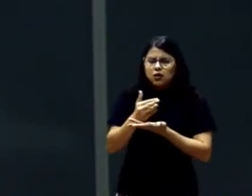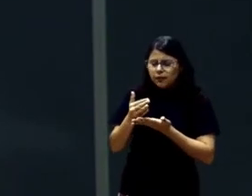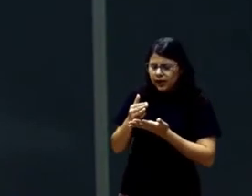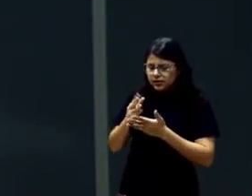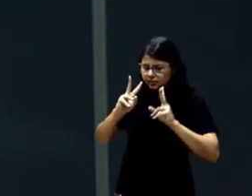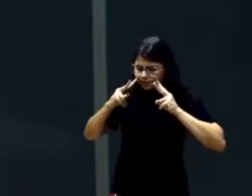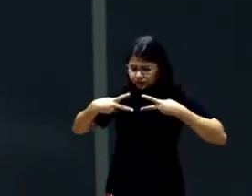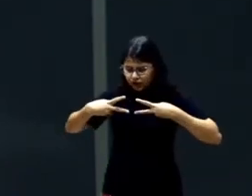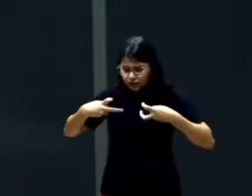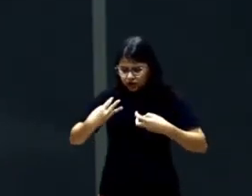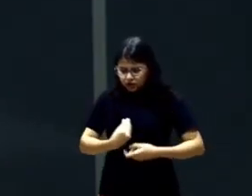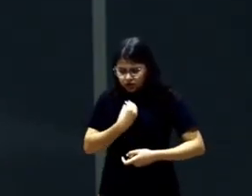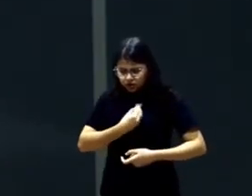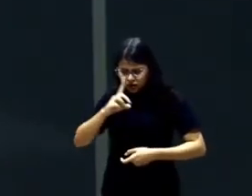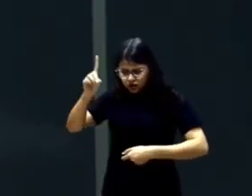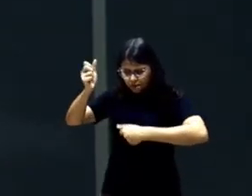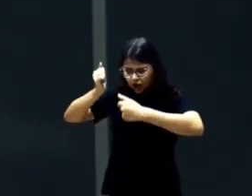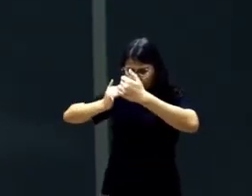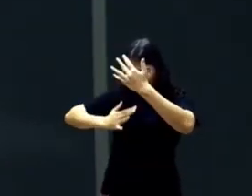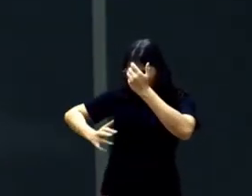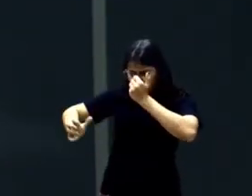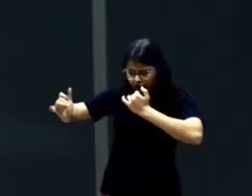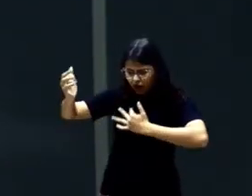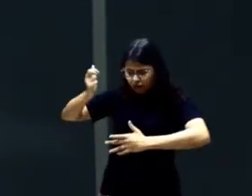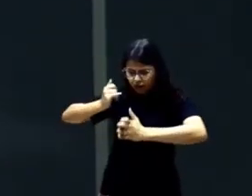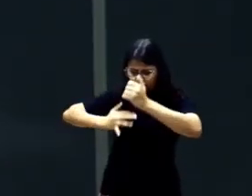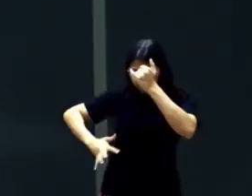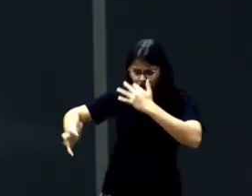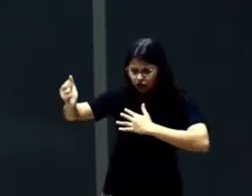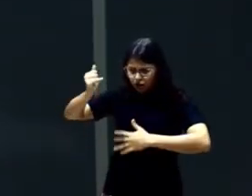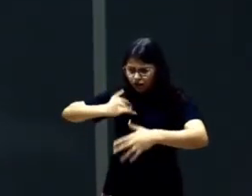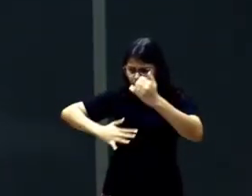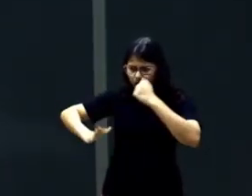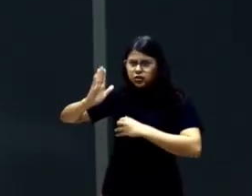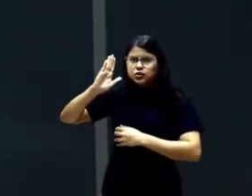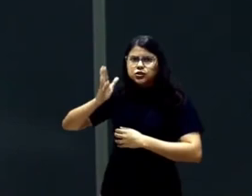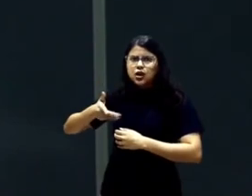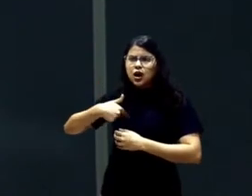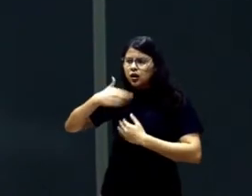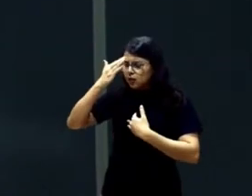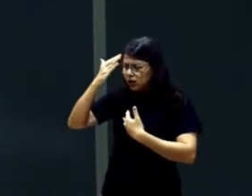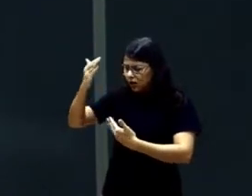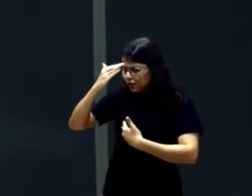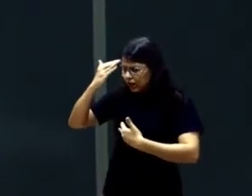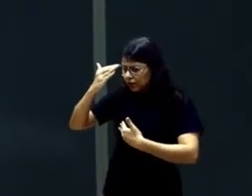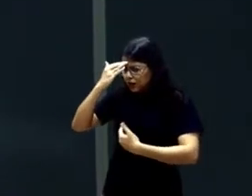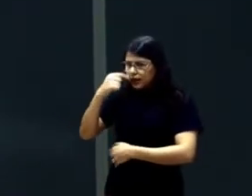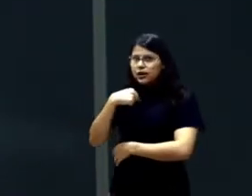Você vai começar a entender como Deus tem feito na sua vida, o quanto Deus tem feito na sua